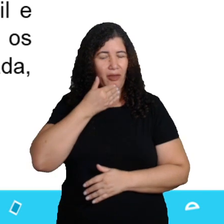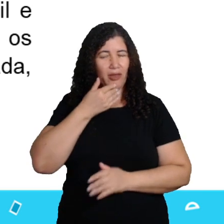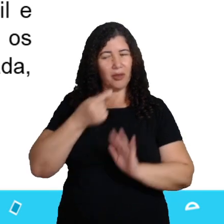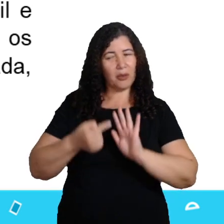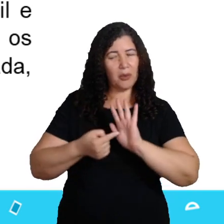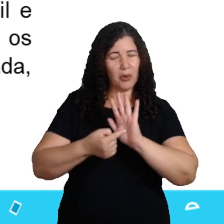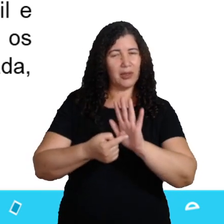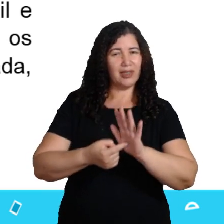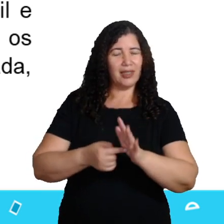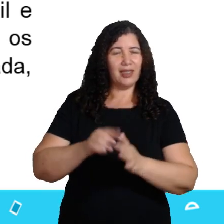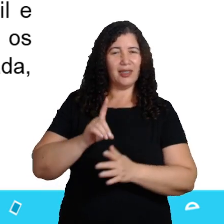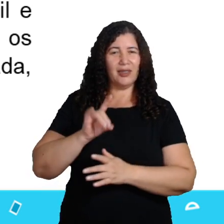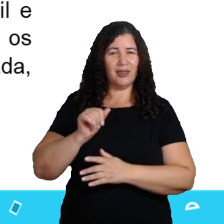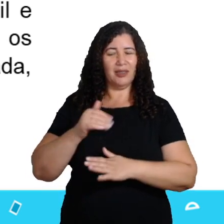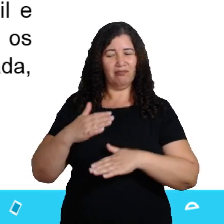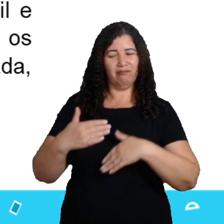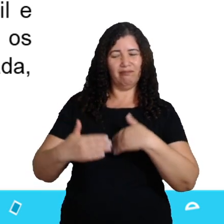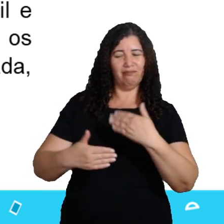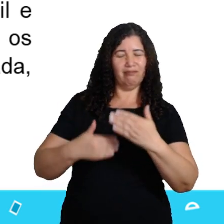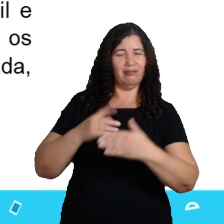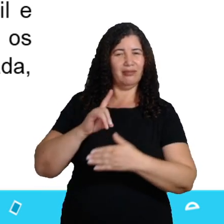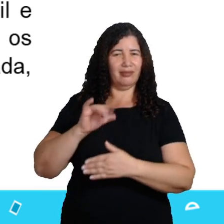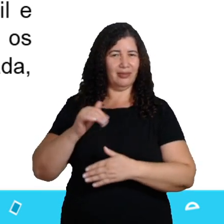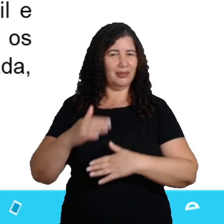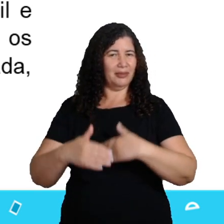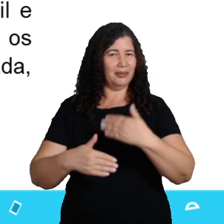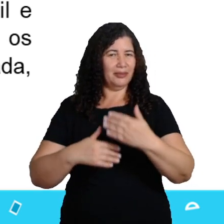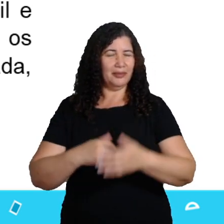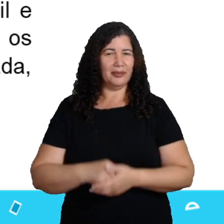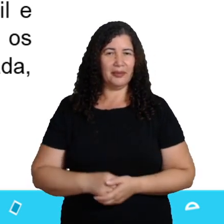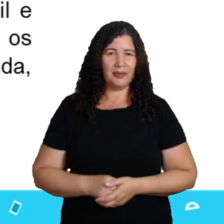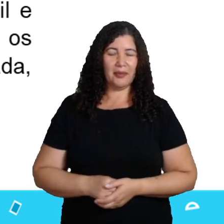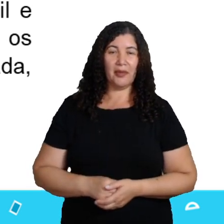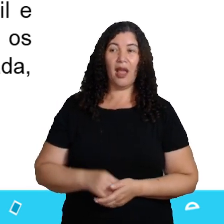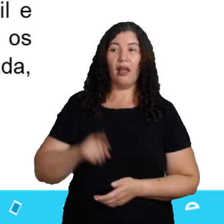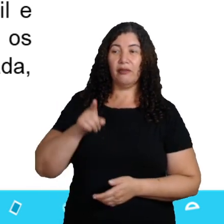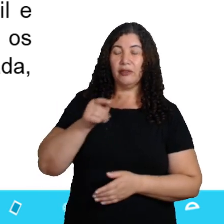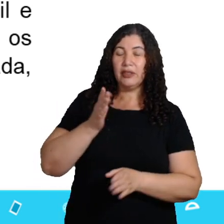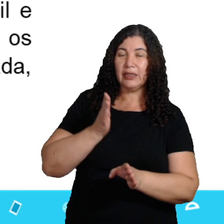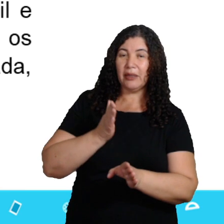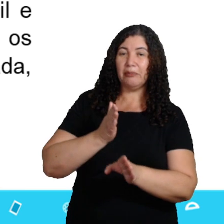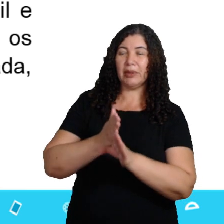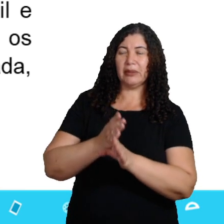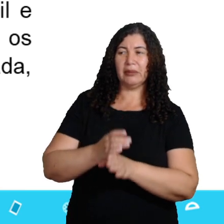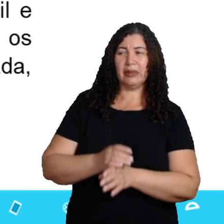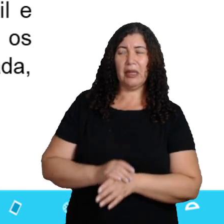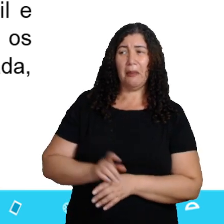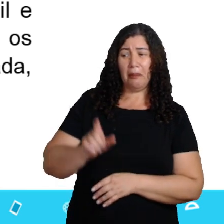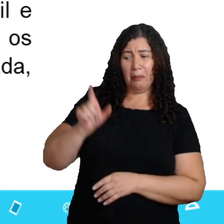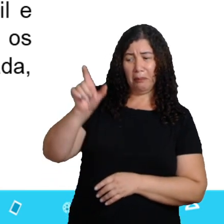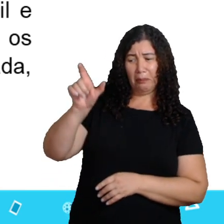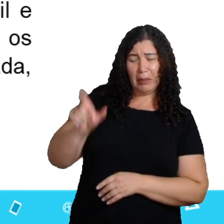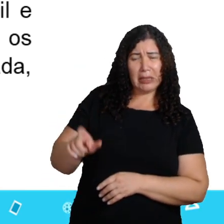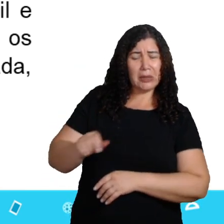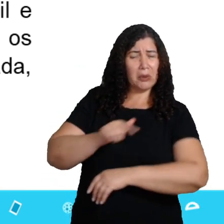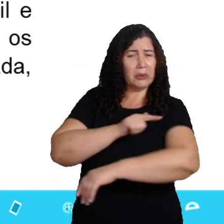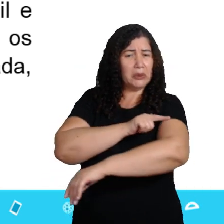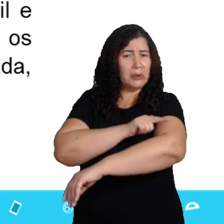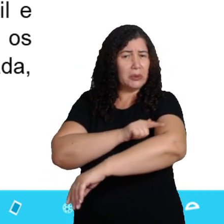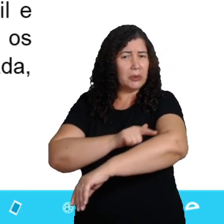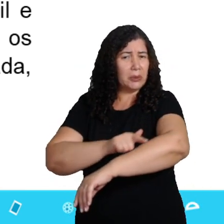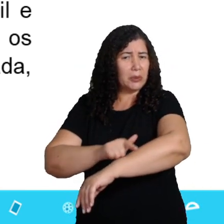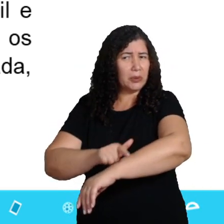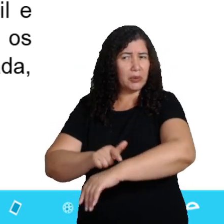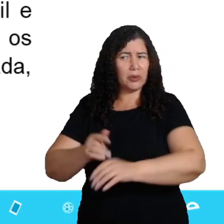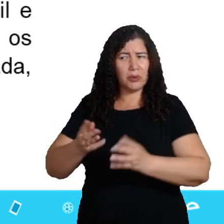no dia a dia. Você então descobre que ele não é apenas gentil e